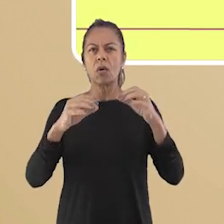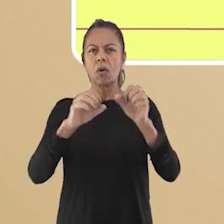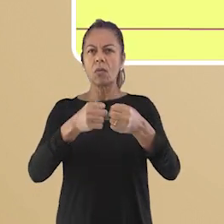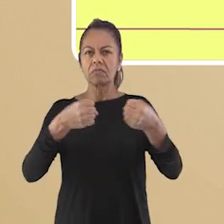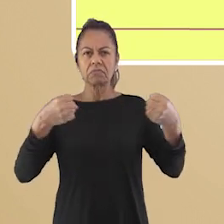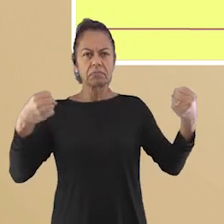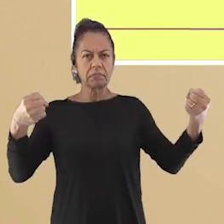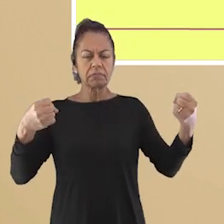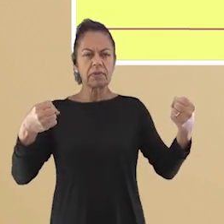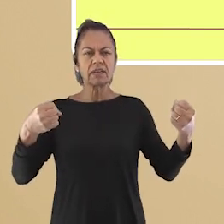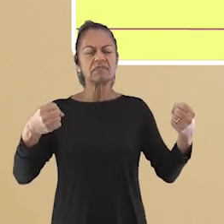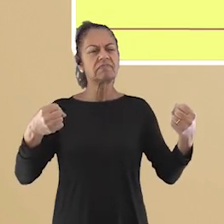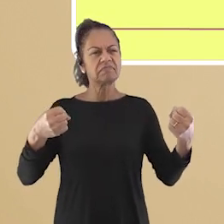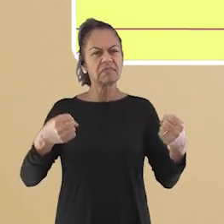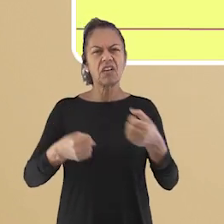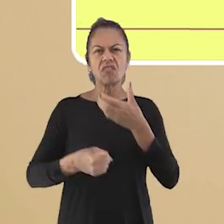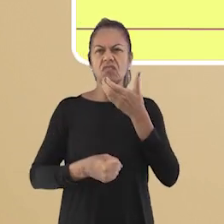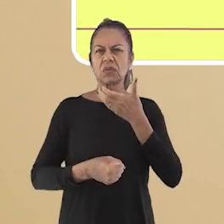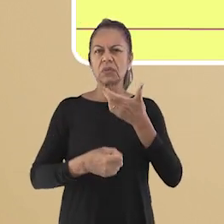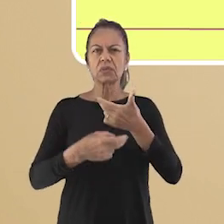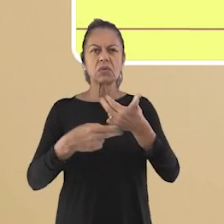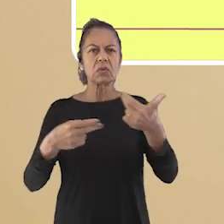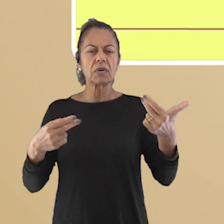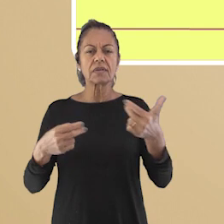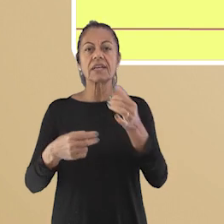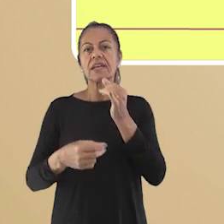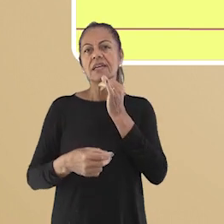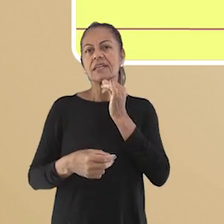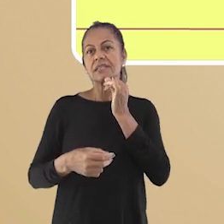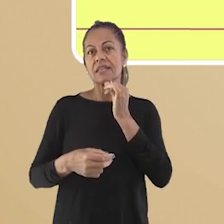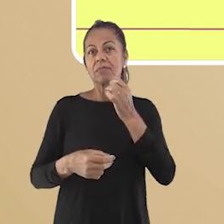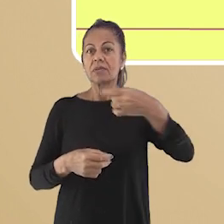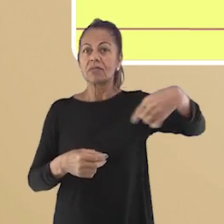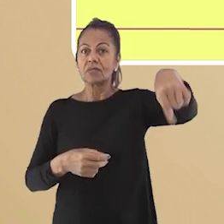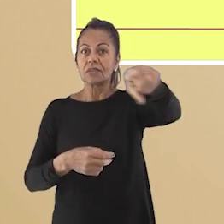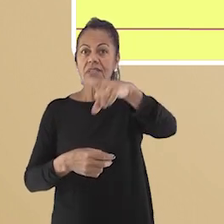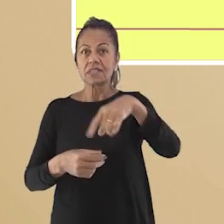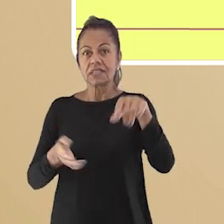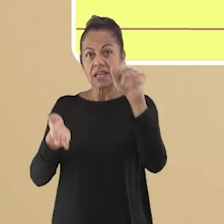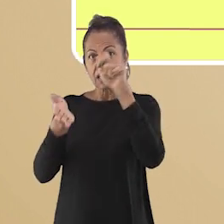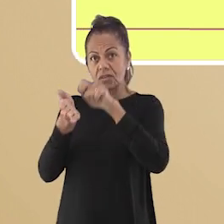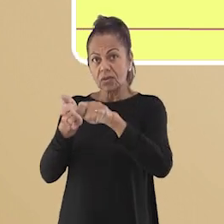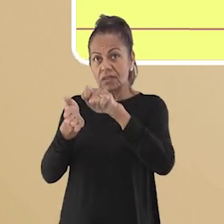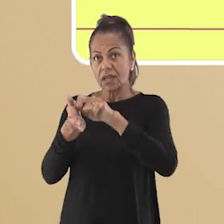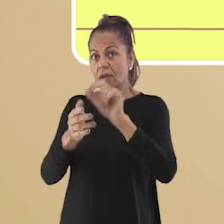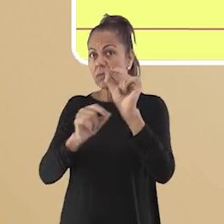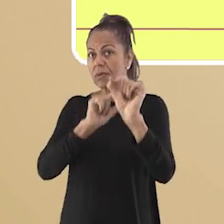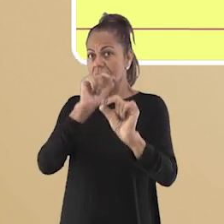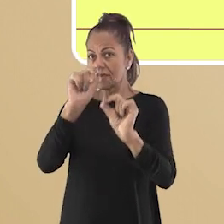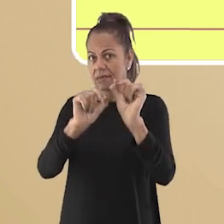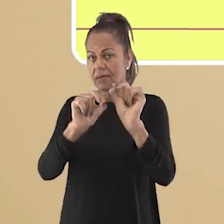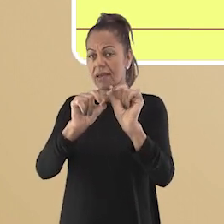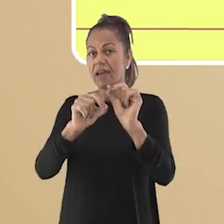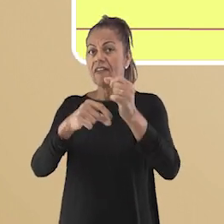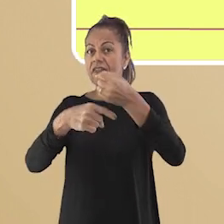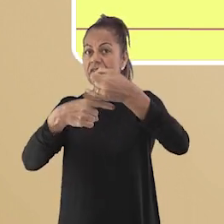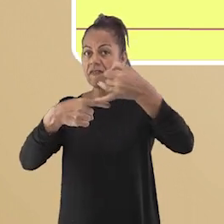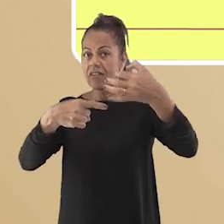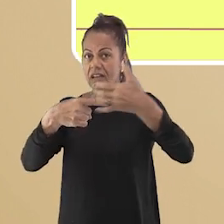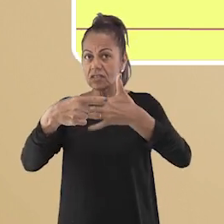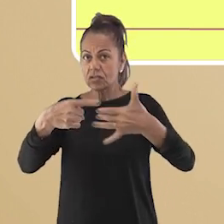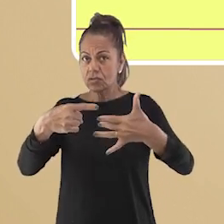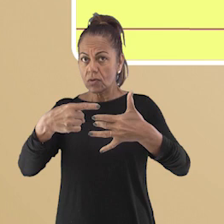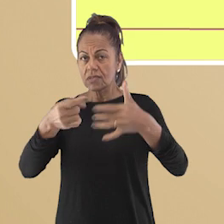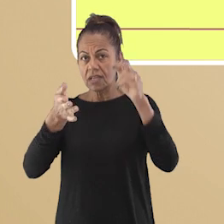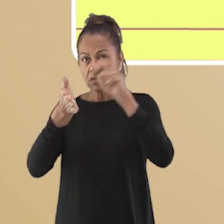estantes, frutas e tantos outros exemplos que dê para você anotar 2 frações. Depois